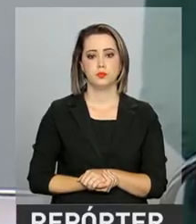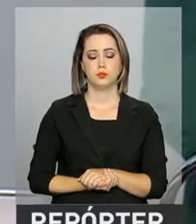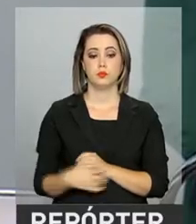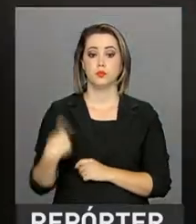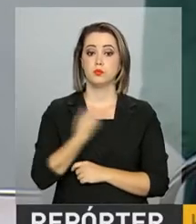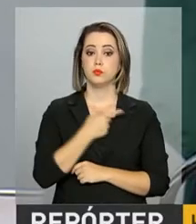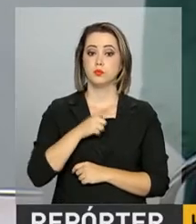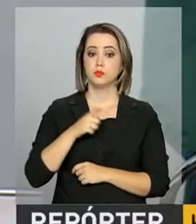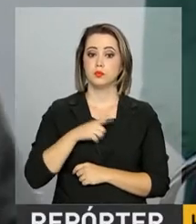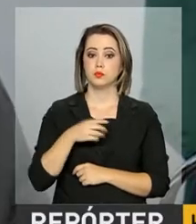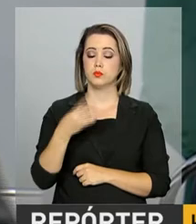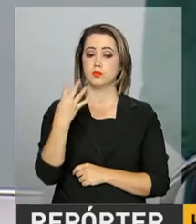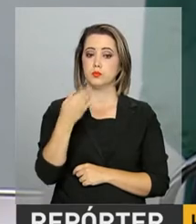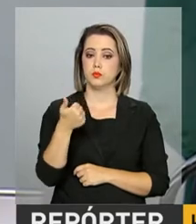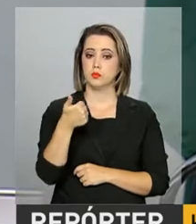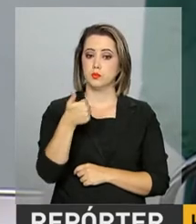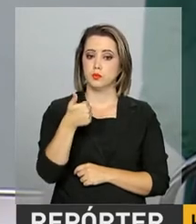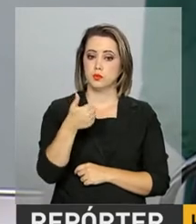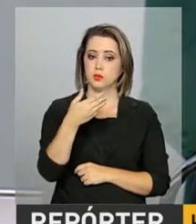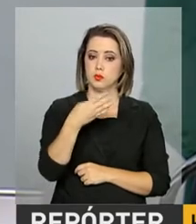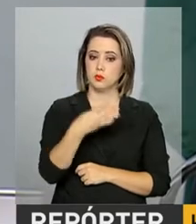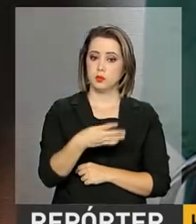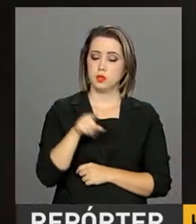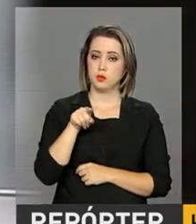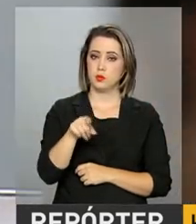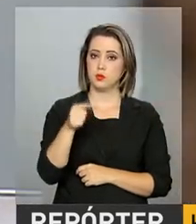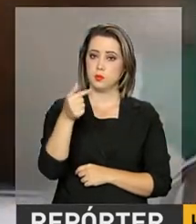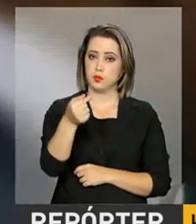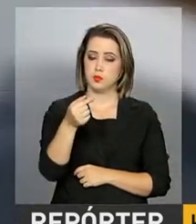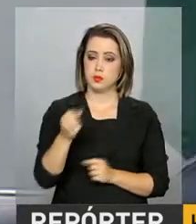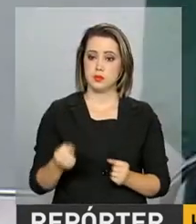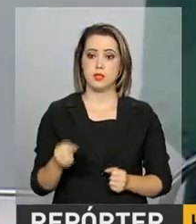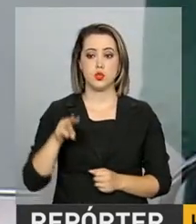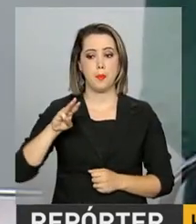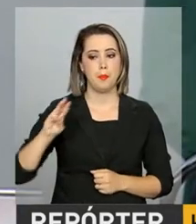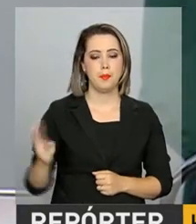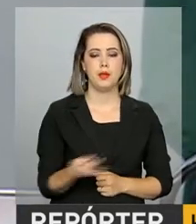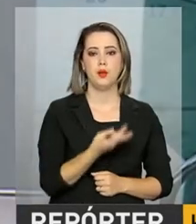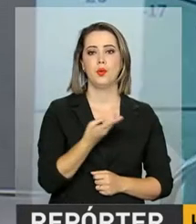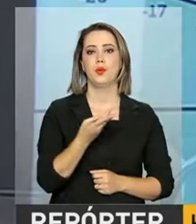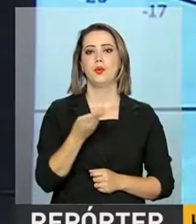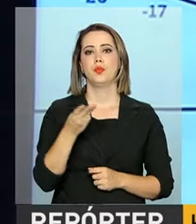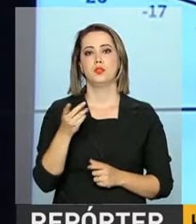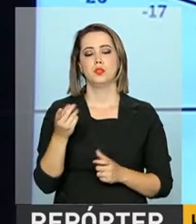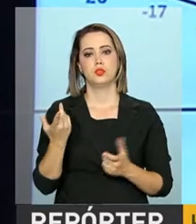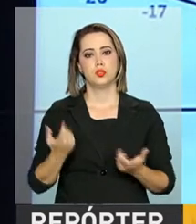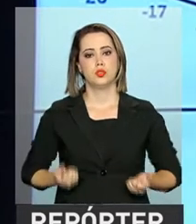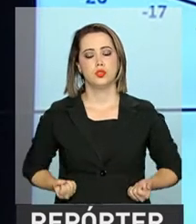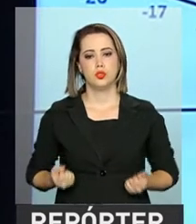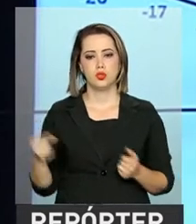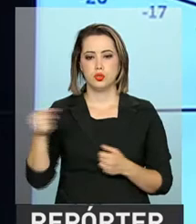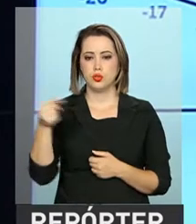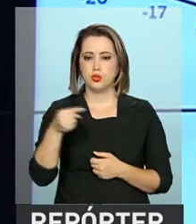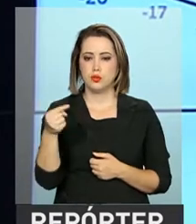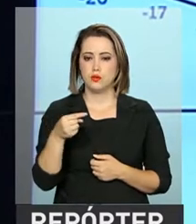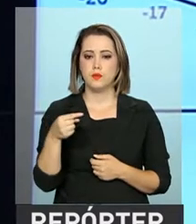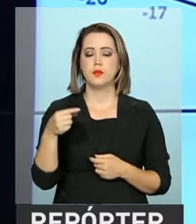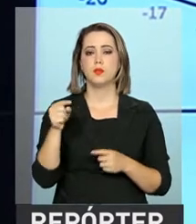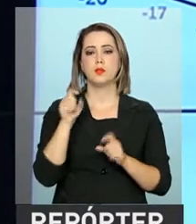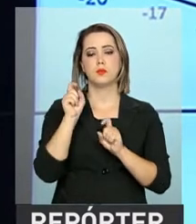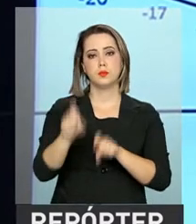temos 14,7 bilhões de déficit da Previdência Rural em 2002, evoluindo para